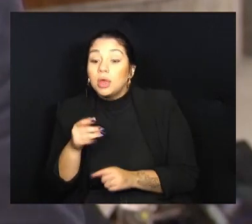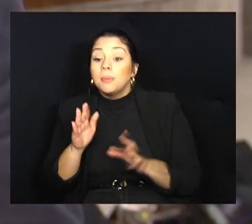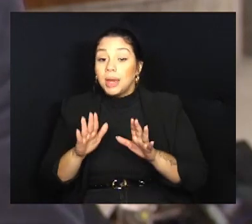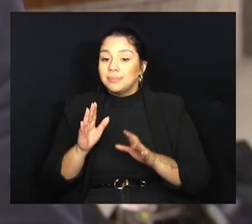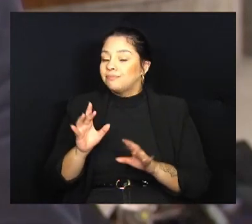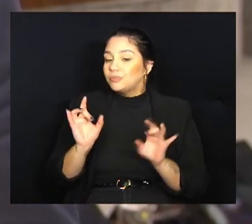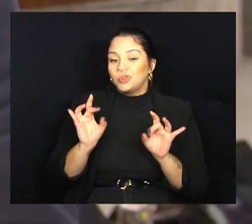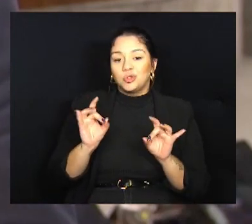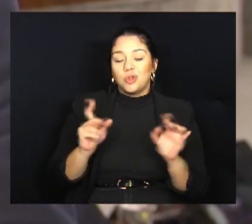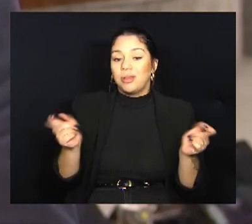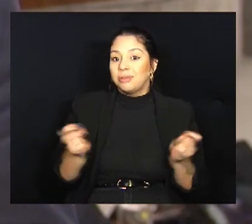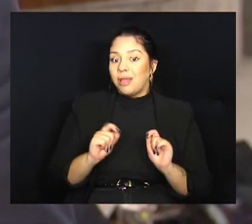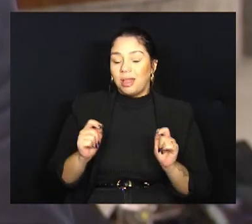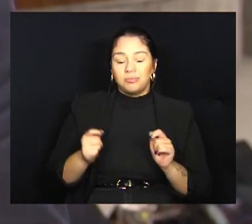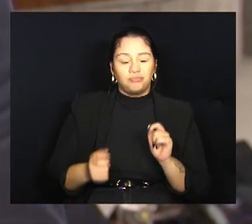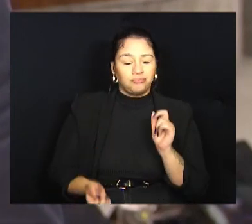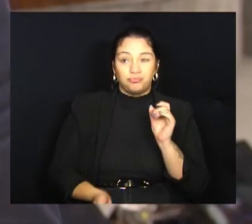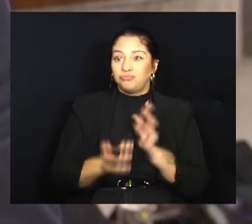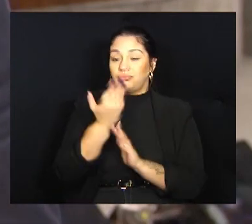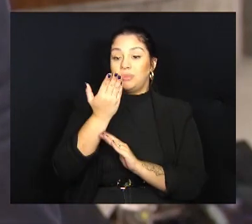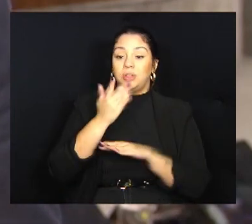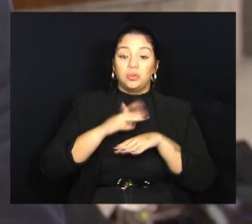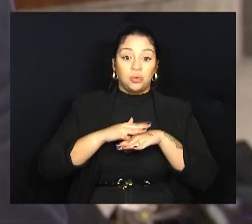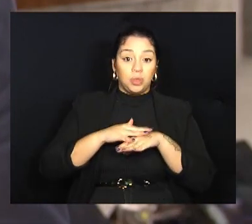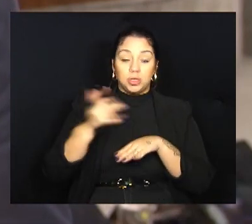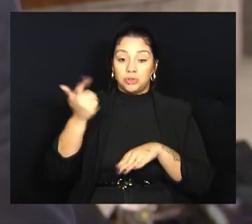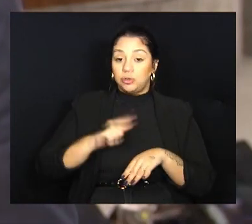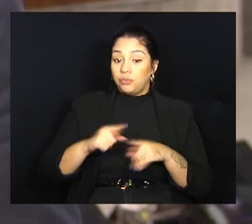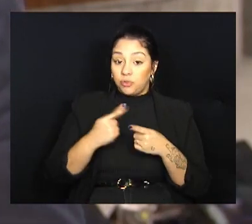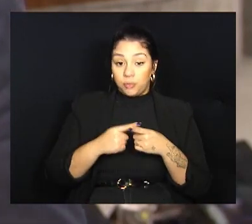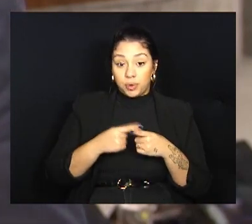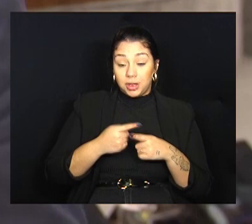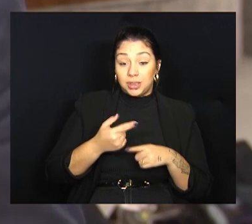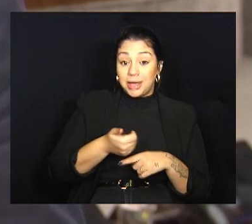desenvolver a doença novamente, porque a doença não tem cura, a doença do